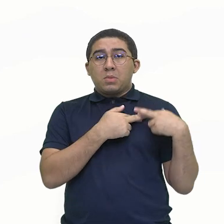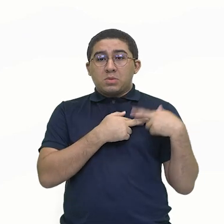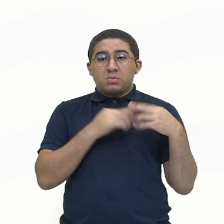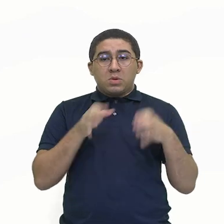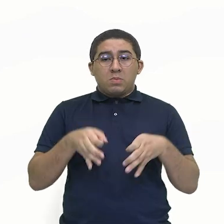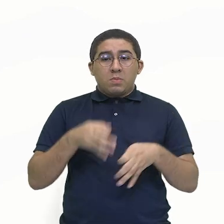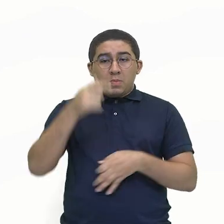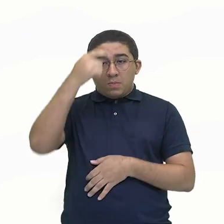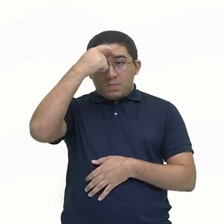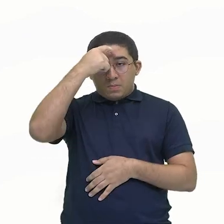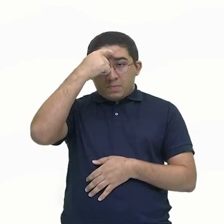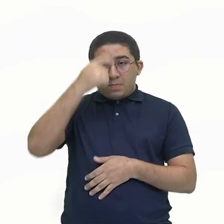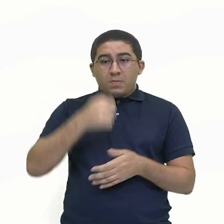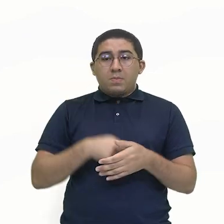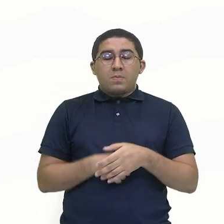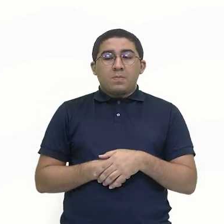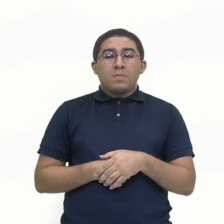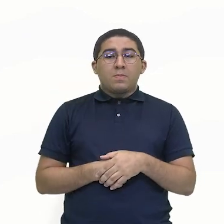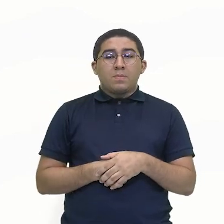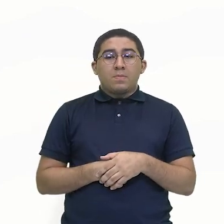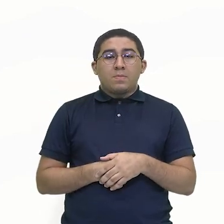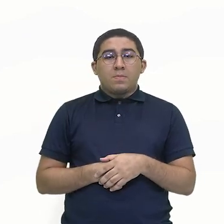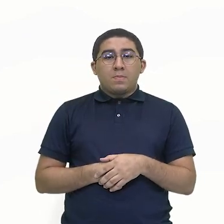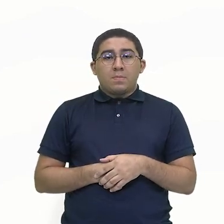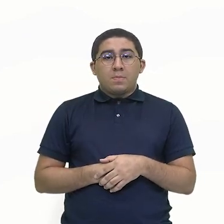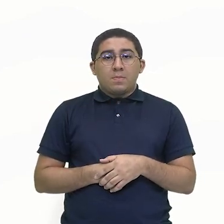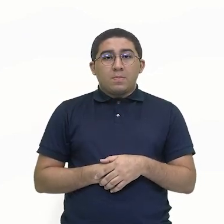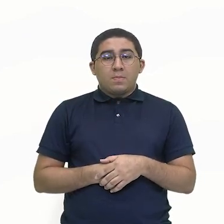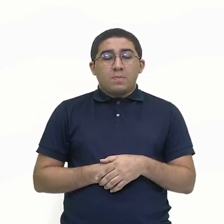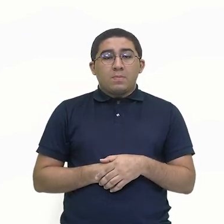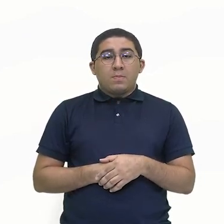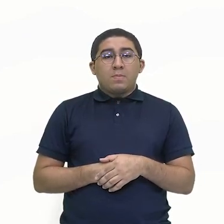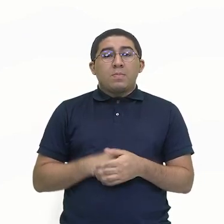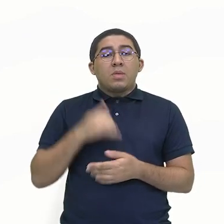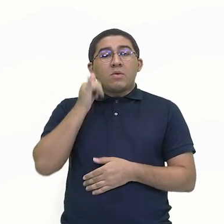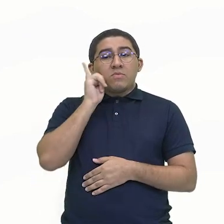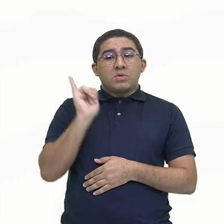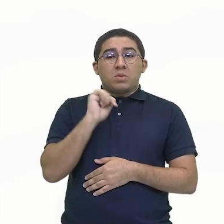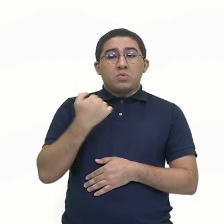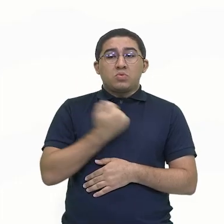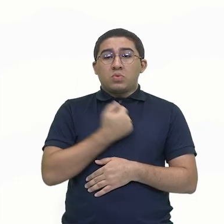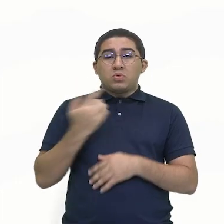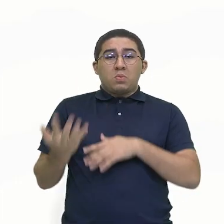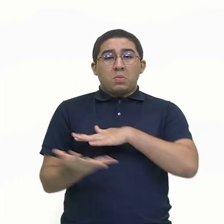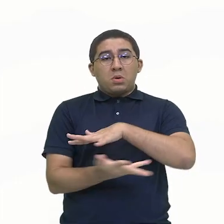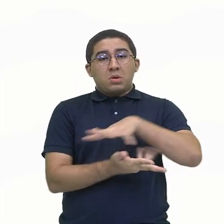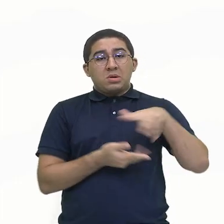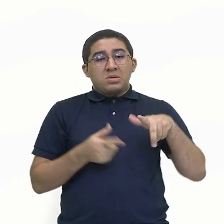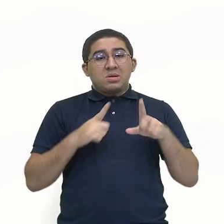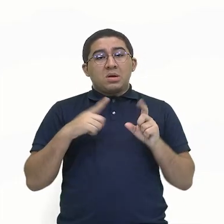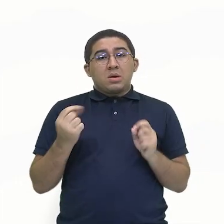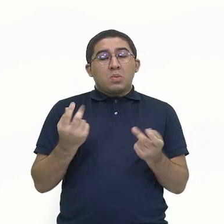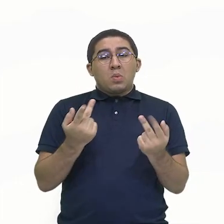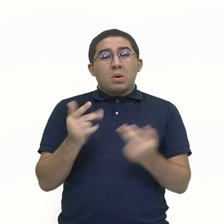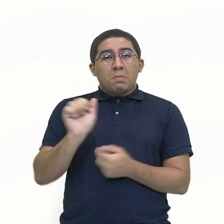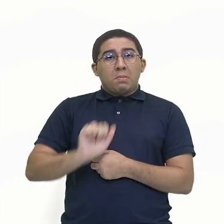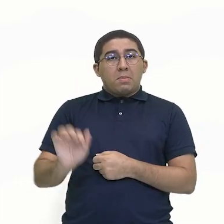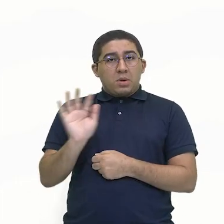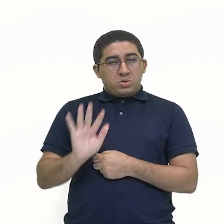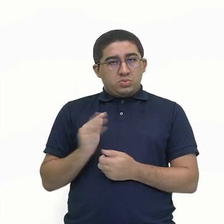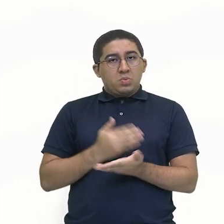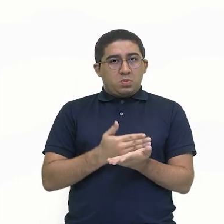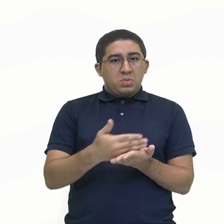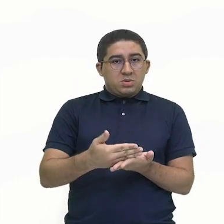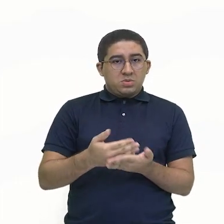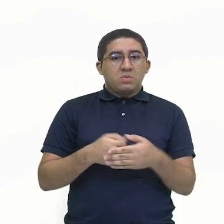responsáveis. Por quê? Para o nosso planeta não se tornar como a imagem que nós trouxemos no